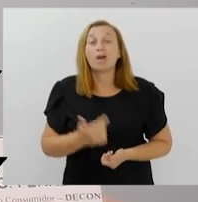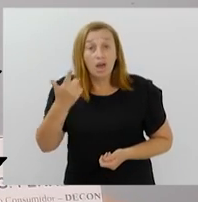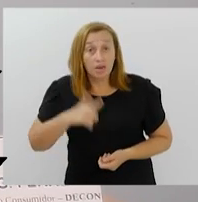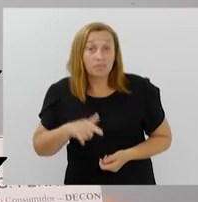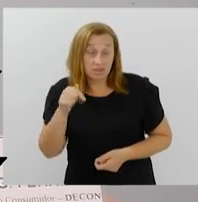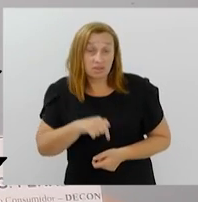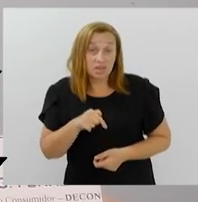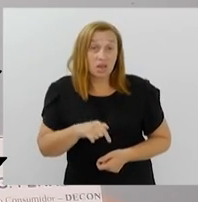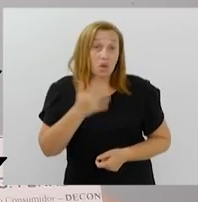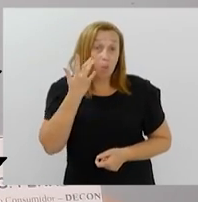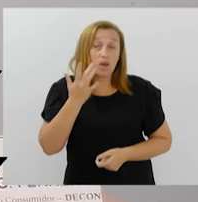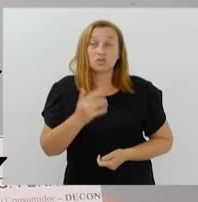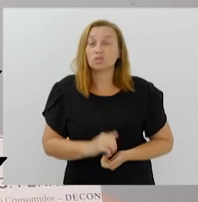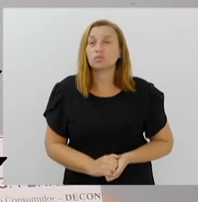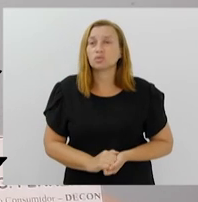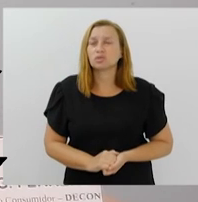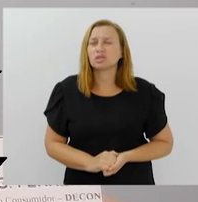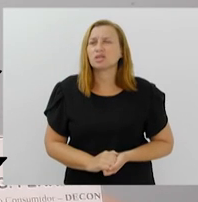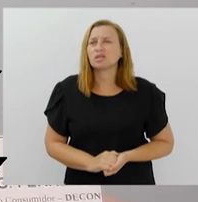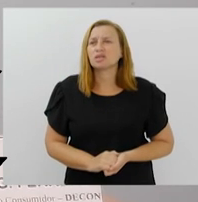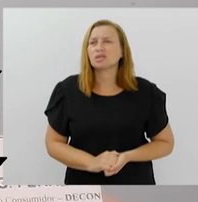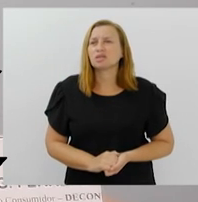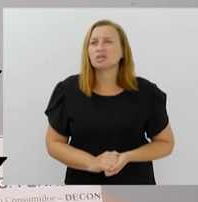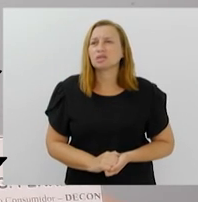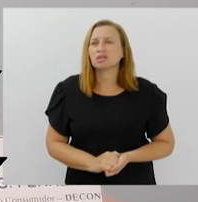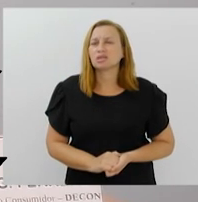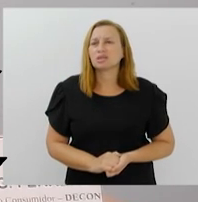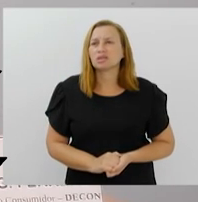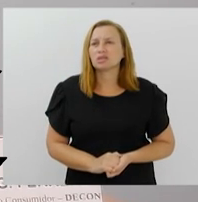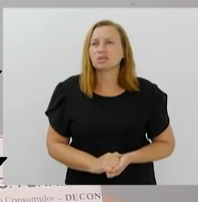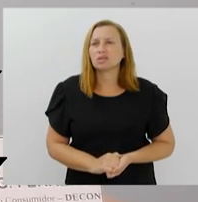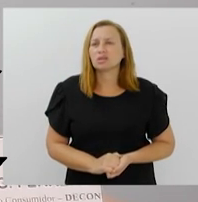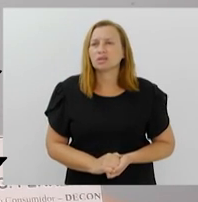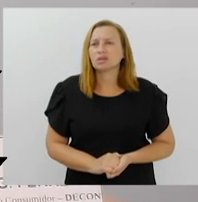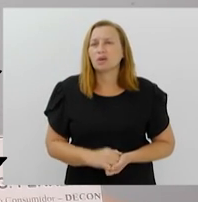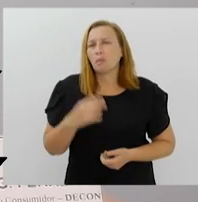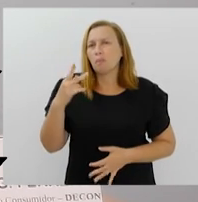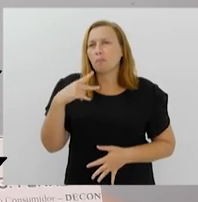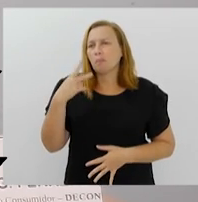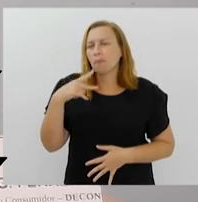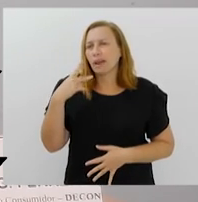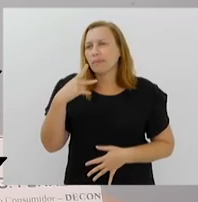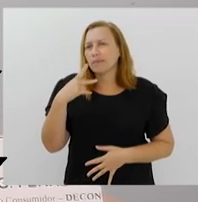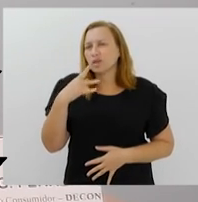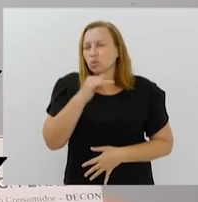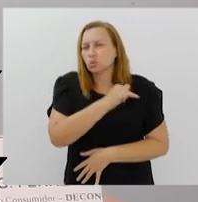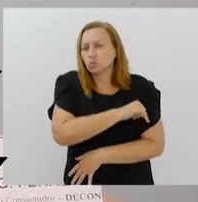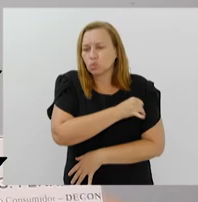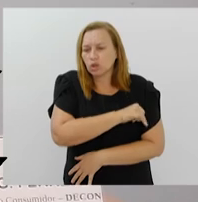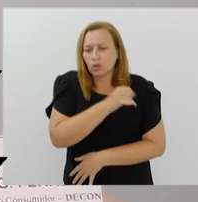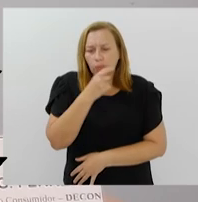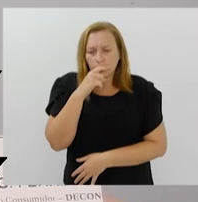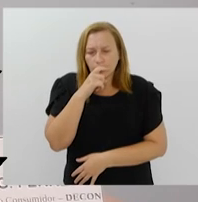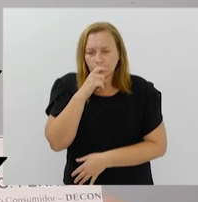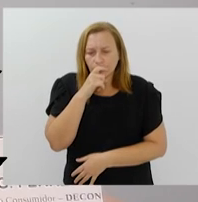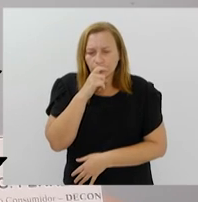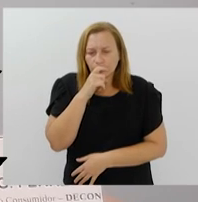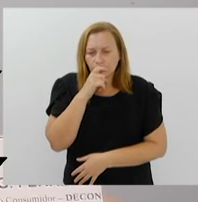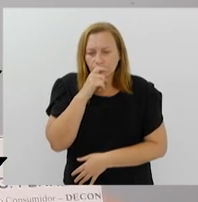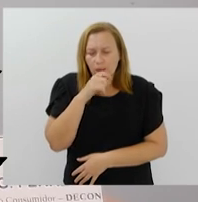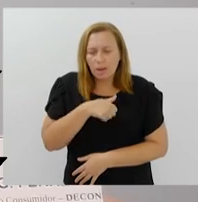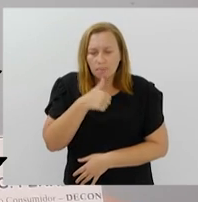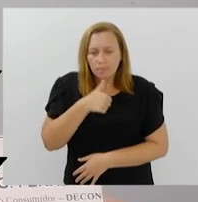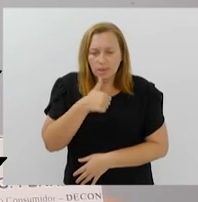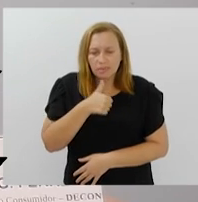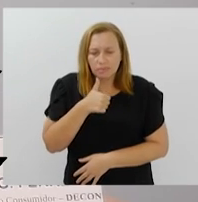aqui acho que que é muito relevante acho que o Parlamento aqui carioca que eh formou a primeira onda